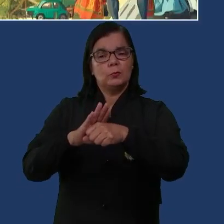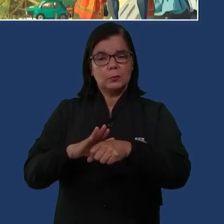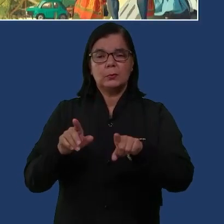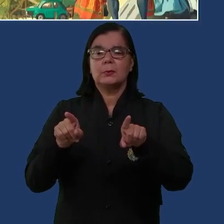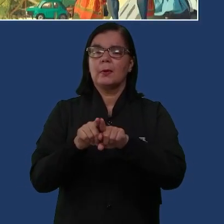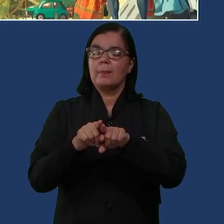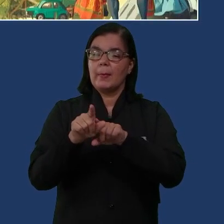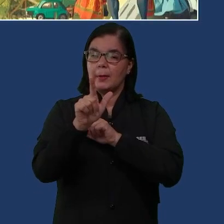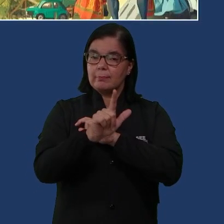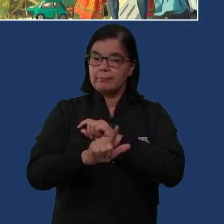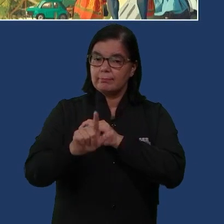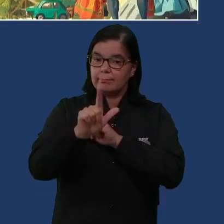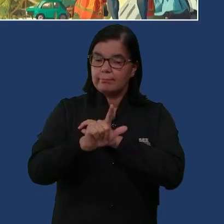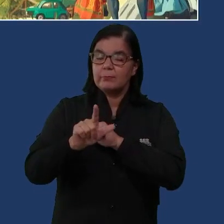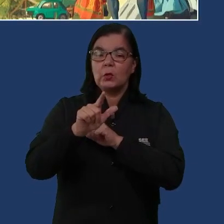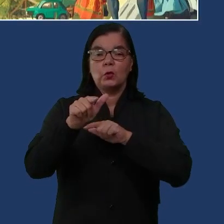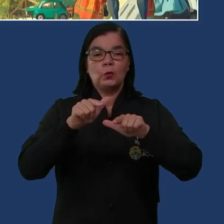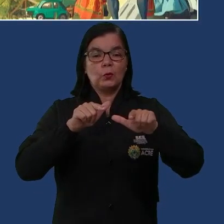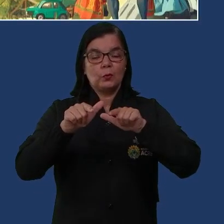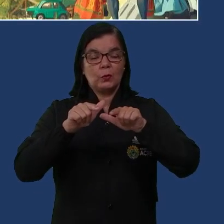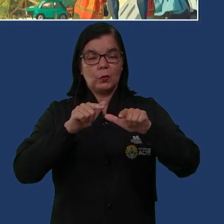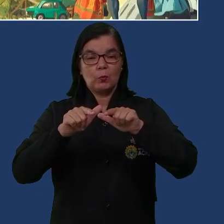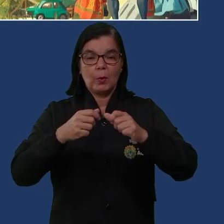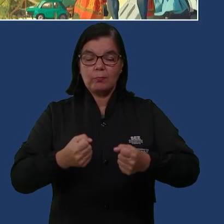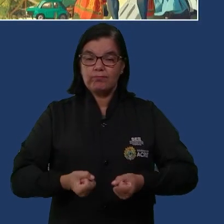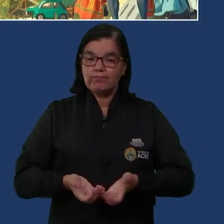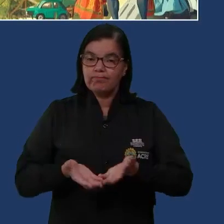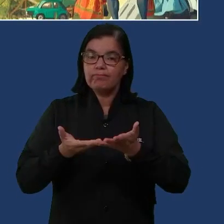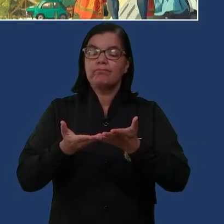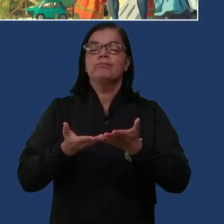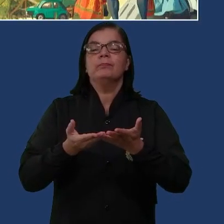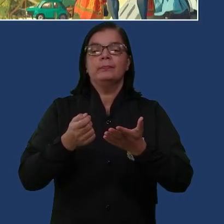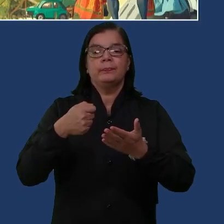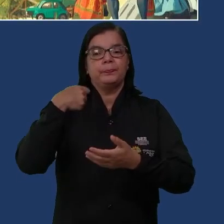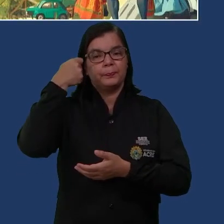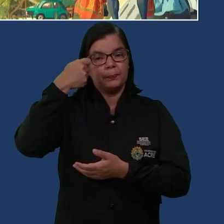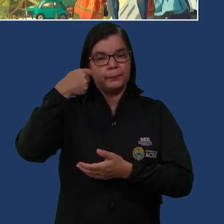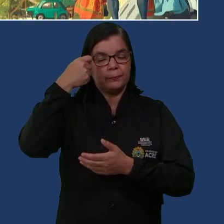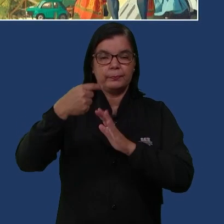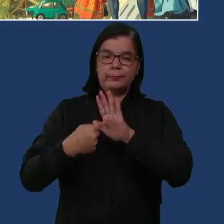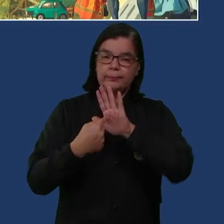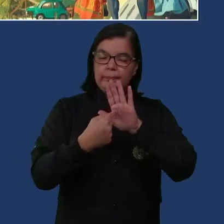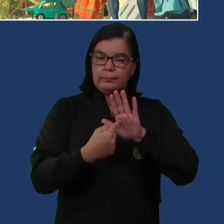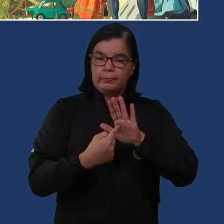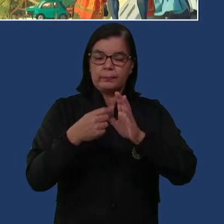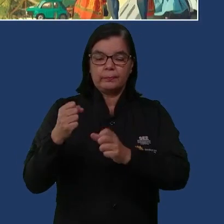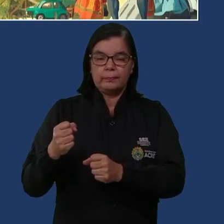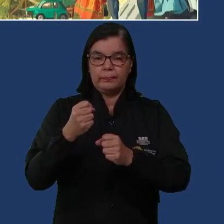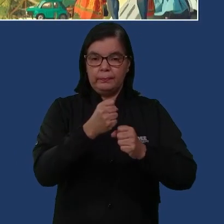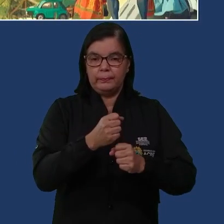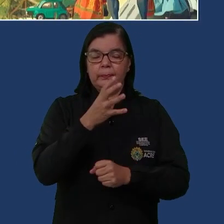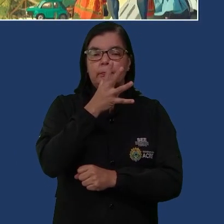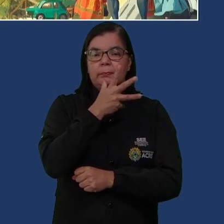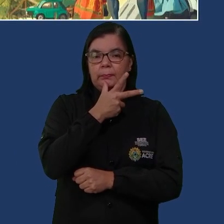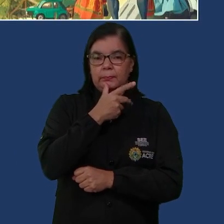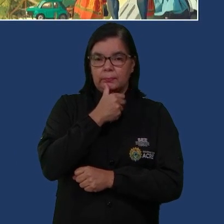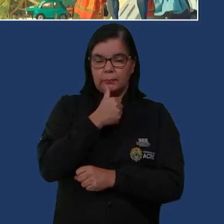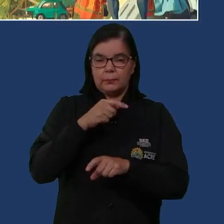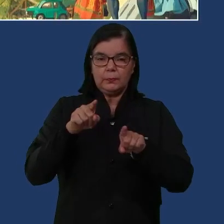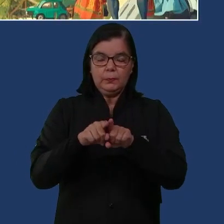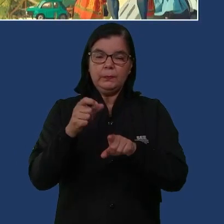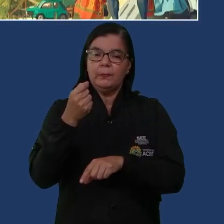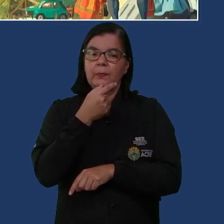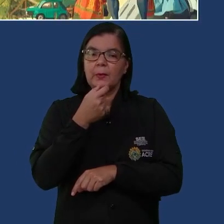legado literário, né, do trabalho dele, que inspirou inúmeros artistas, mostrando o poder duradouro da